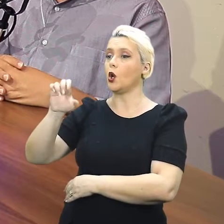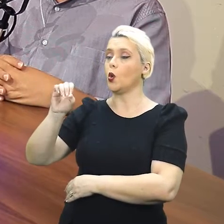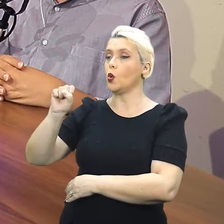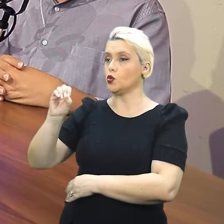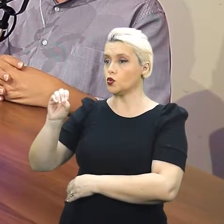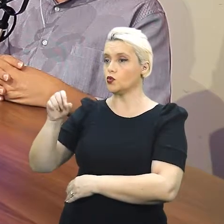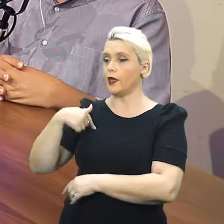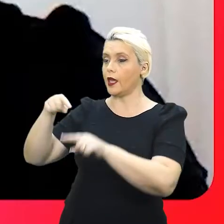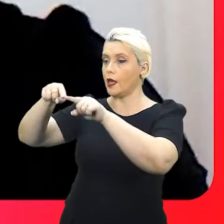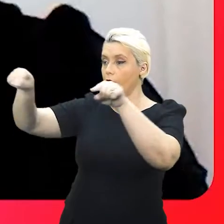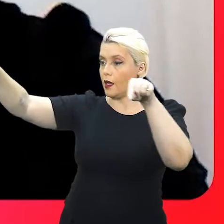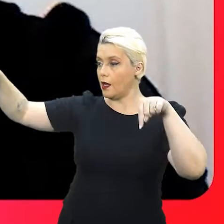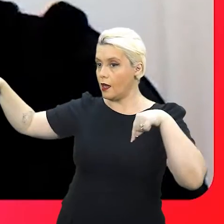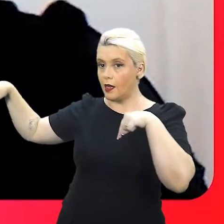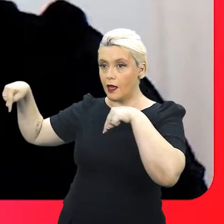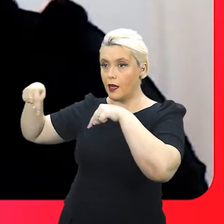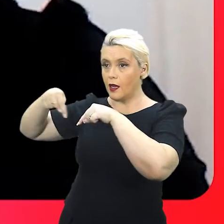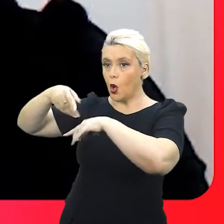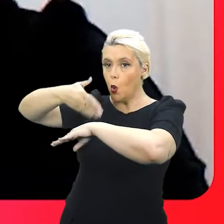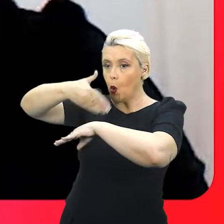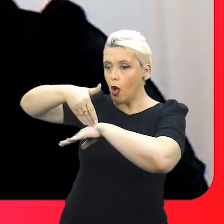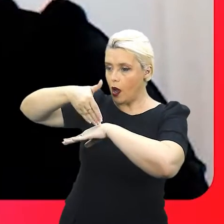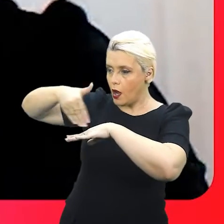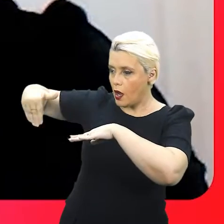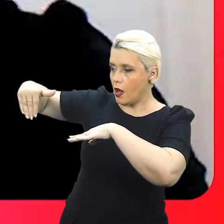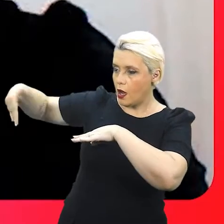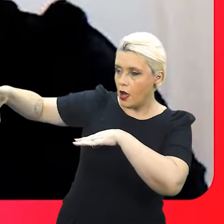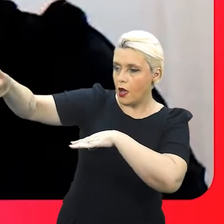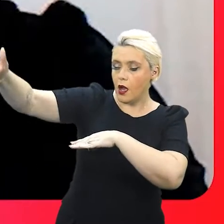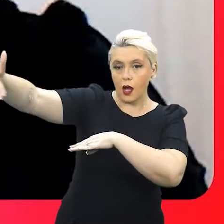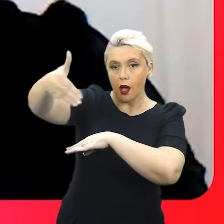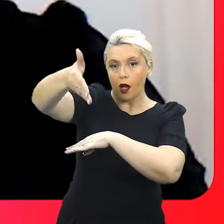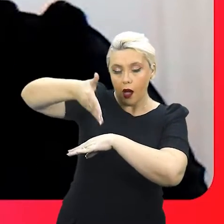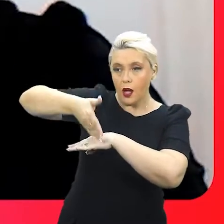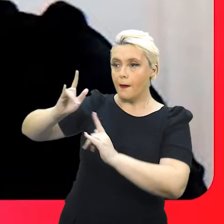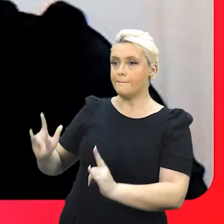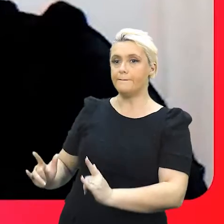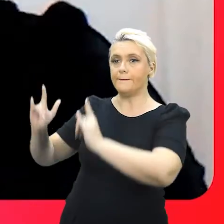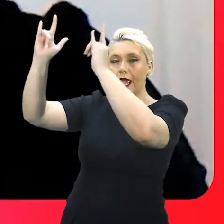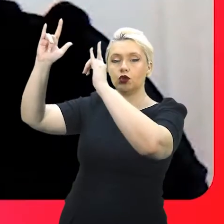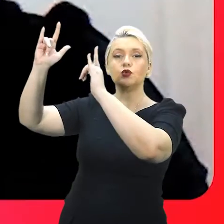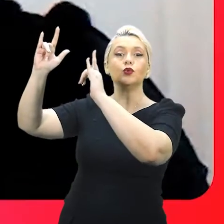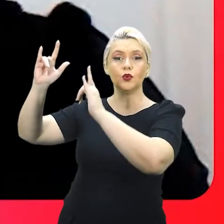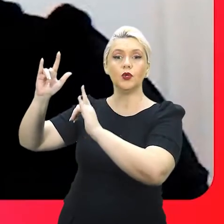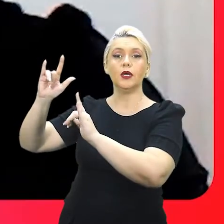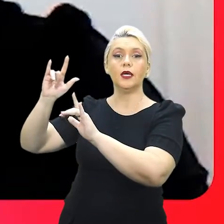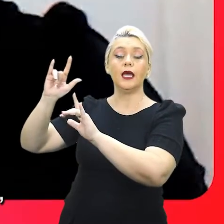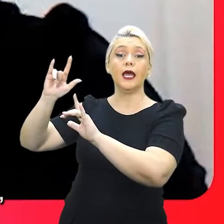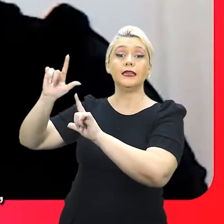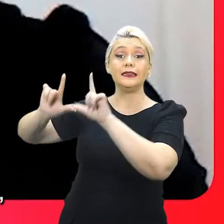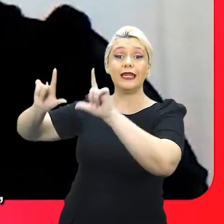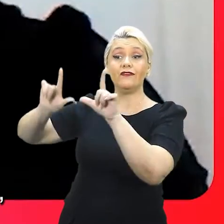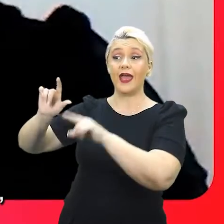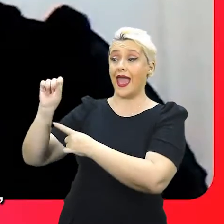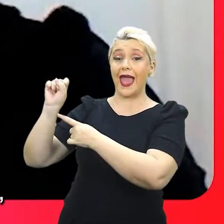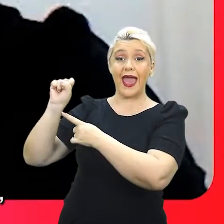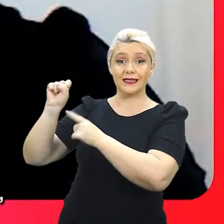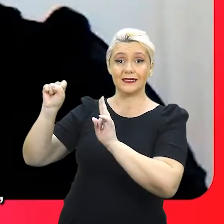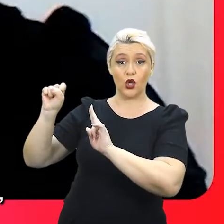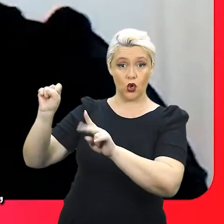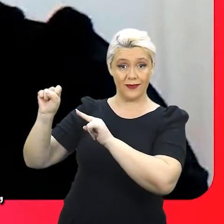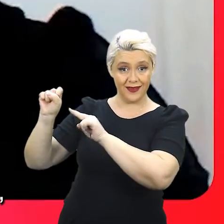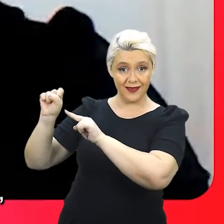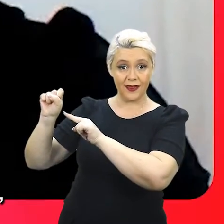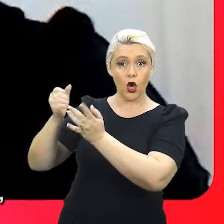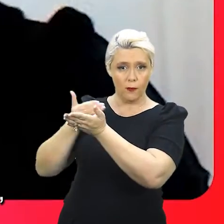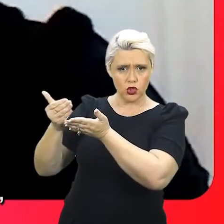o quarteirão inteiro, o prédio da TV S, que